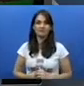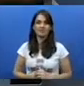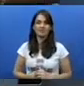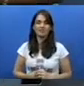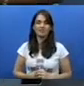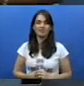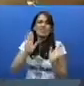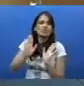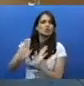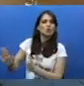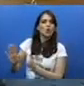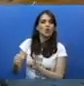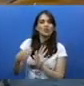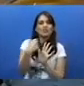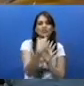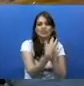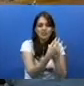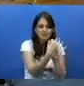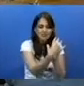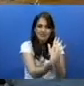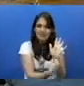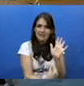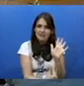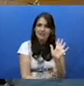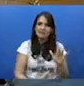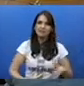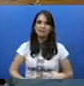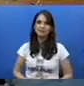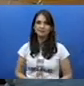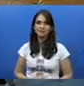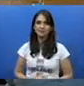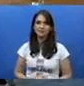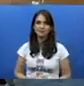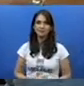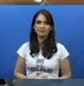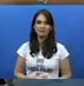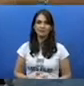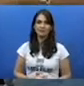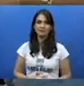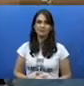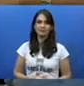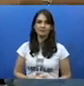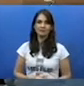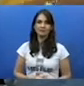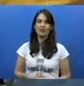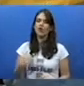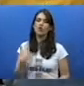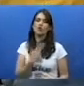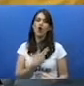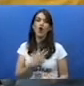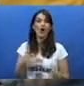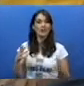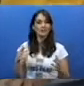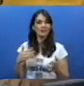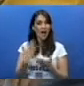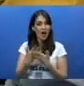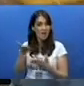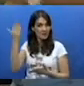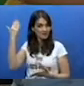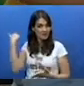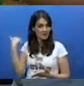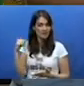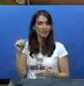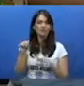deixou de esclarecer, de escrever. Tá? Então, aqui nós trouxemos para vocês na aula passada